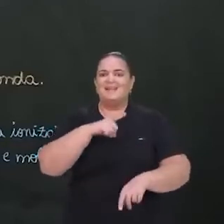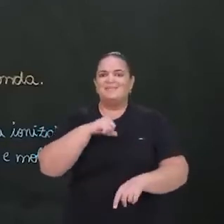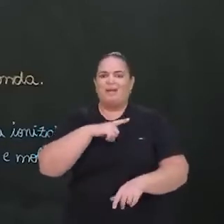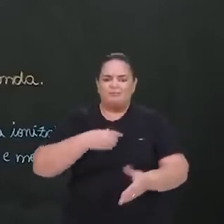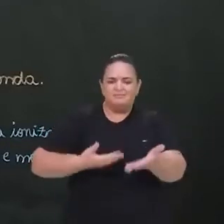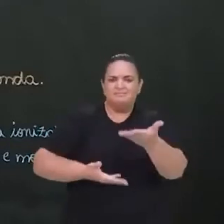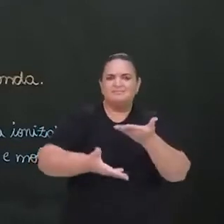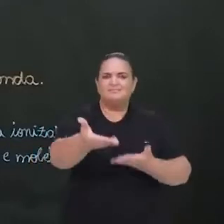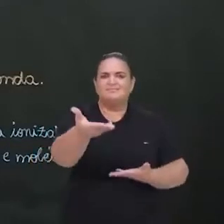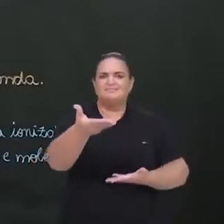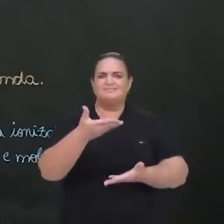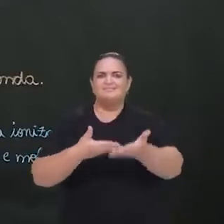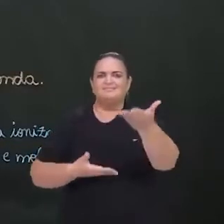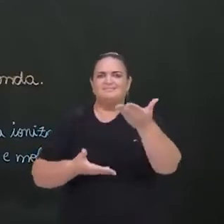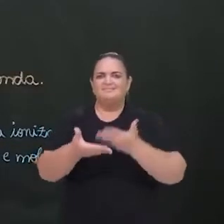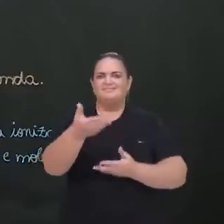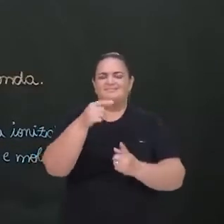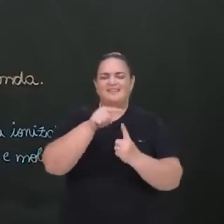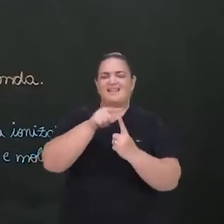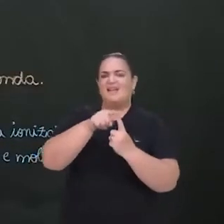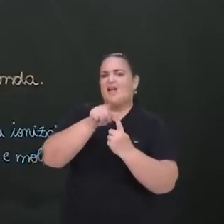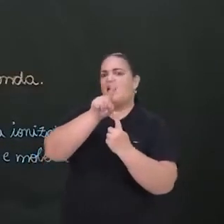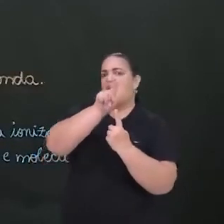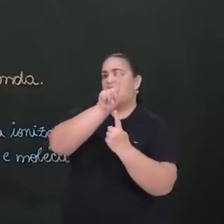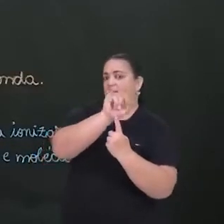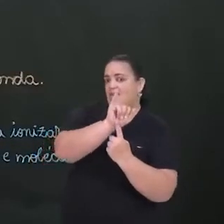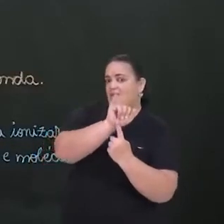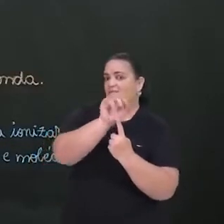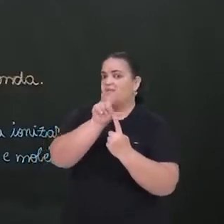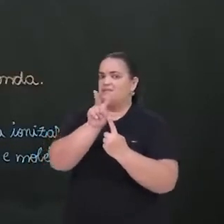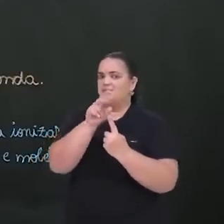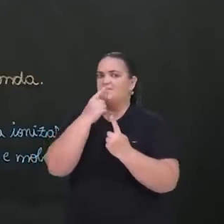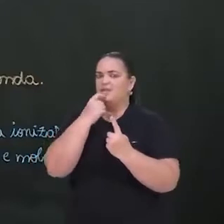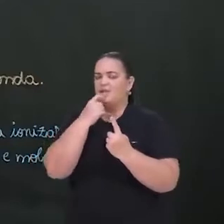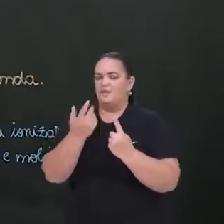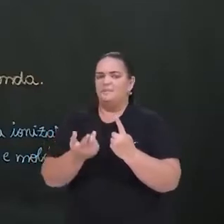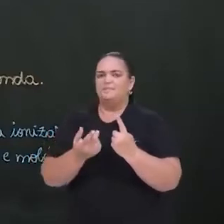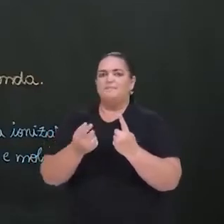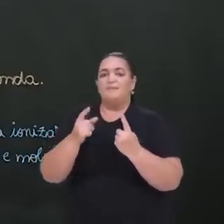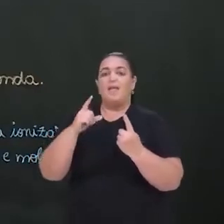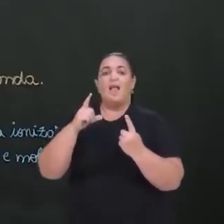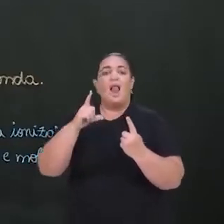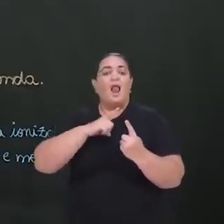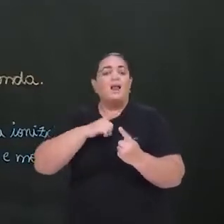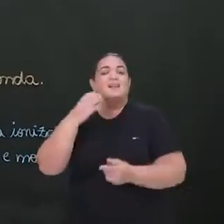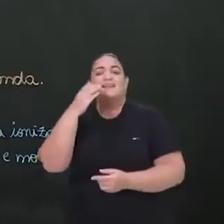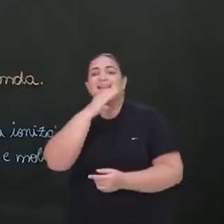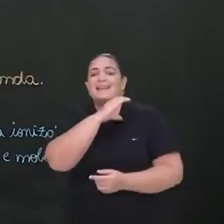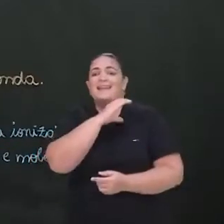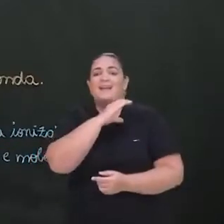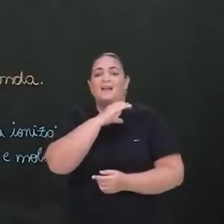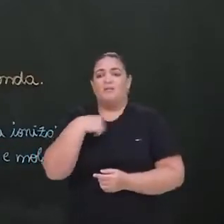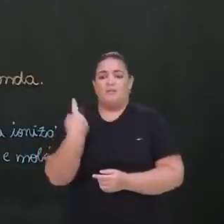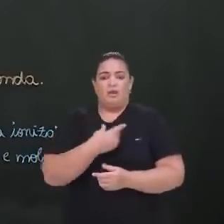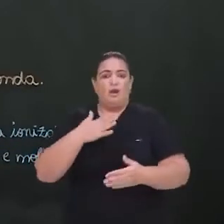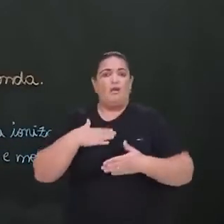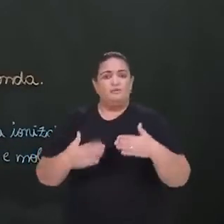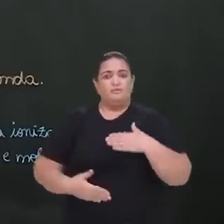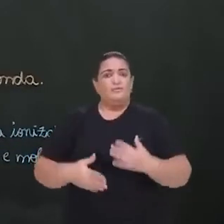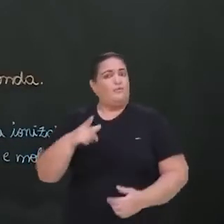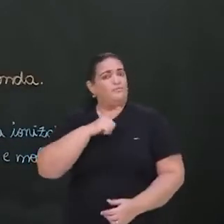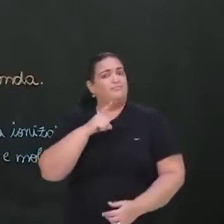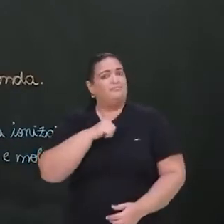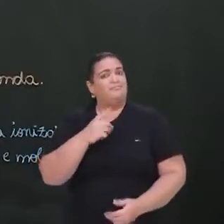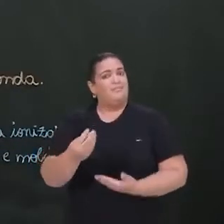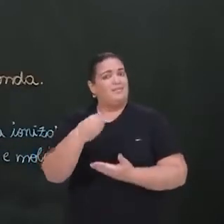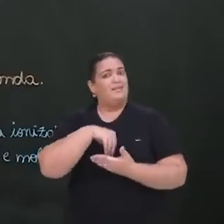infravermelha. A radiação infravermelha ela é emitida no calor. Então, como eu e você estamos aí liberando, transferindo esse calor